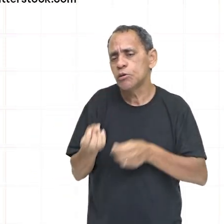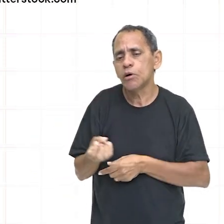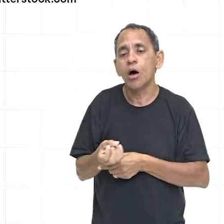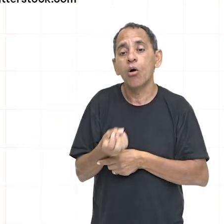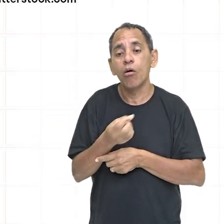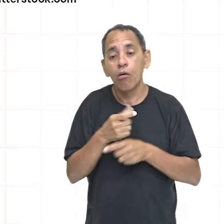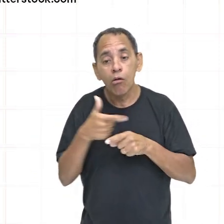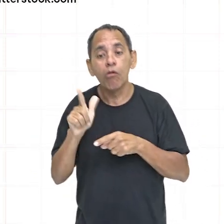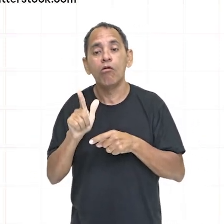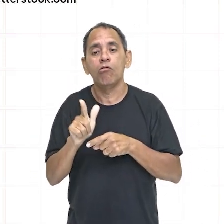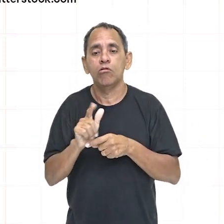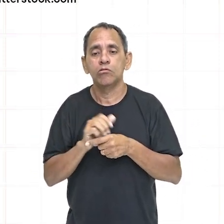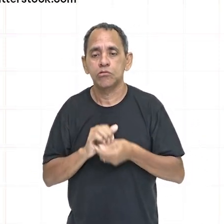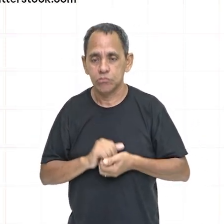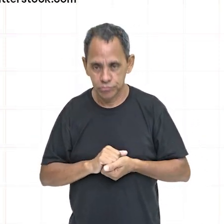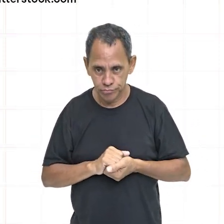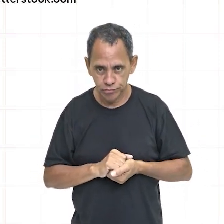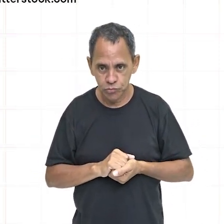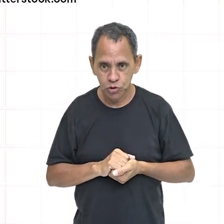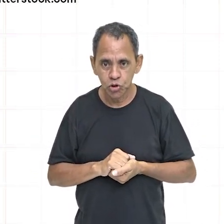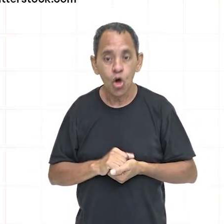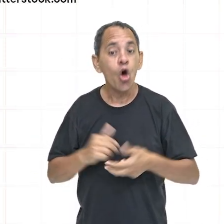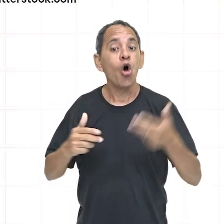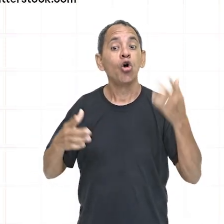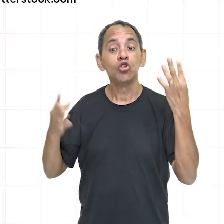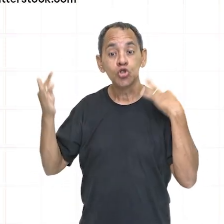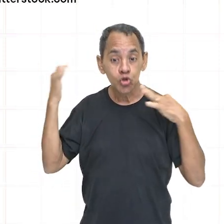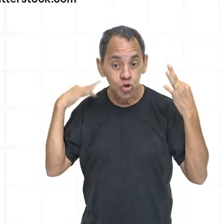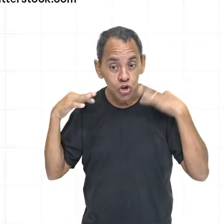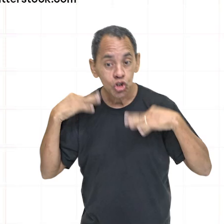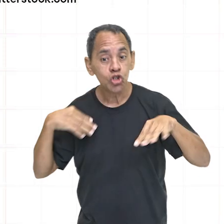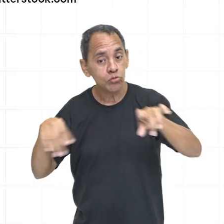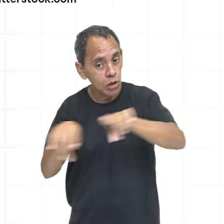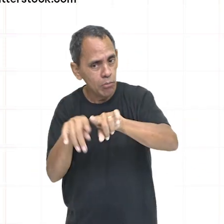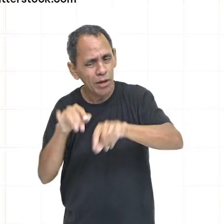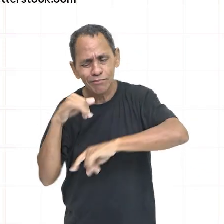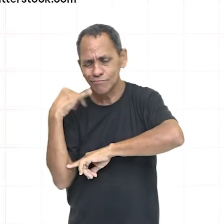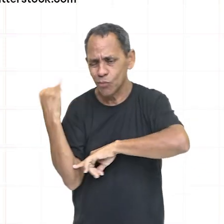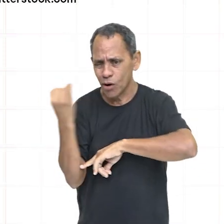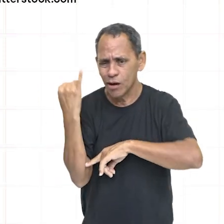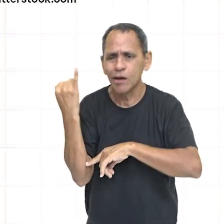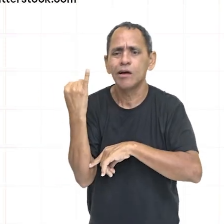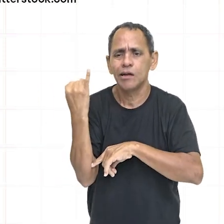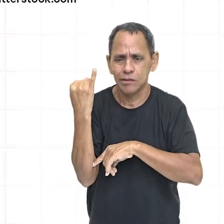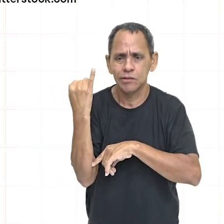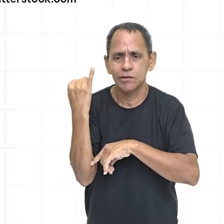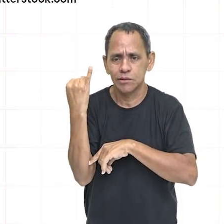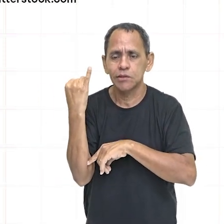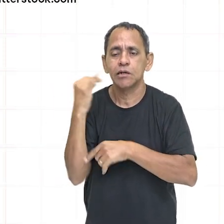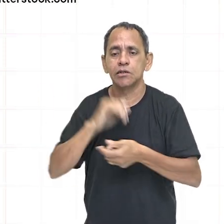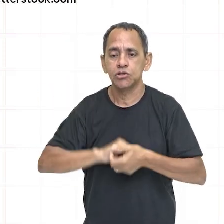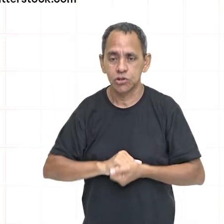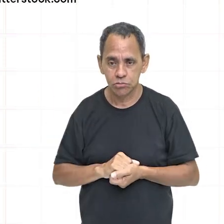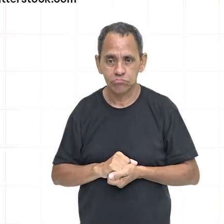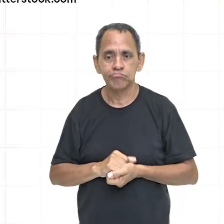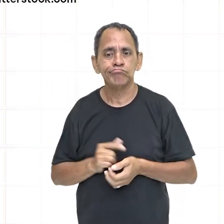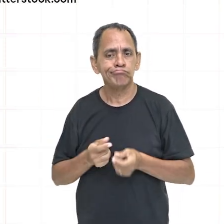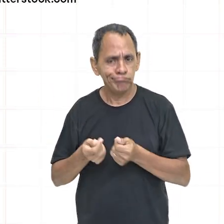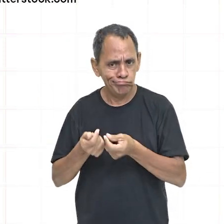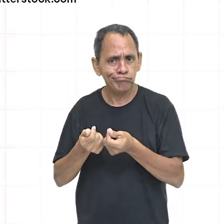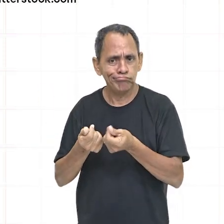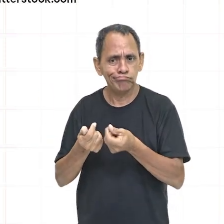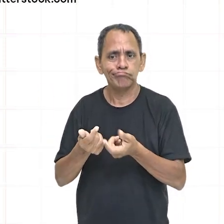região, nós temos a questão do turismo, que é uma importantíssima fonte de receita, tá?